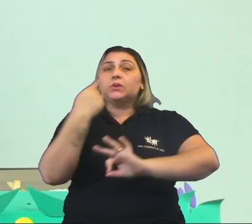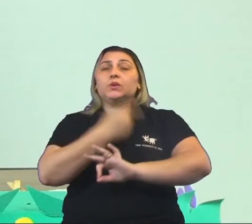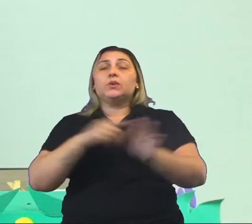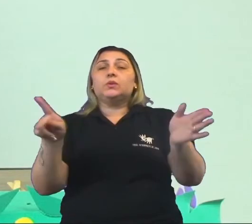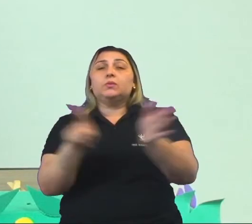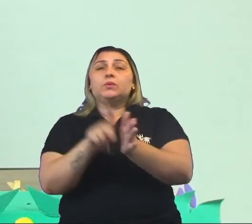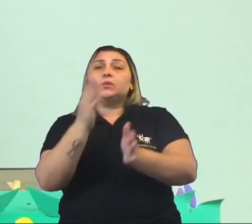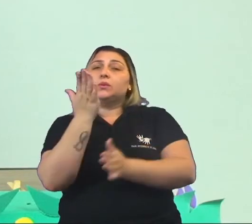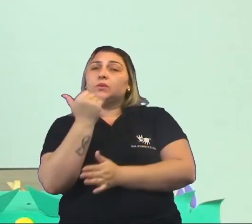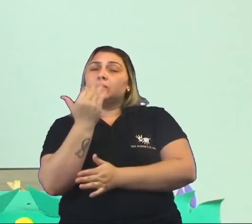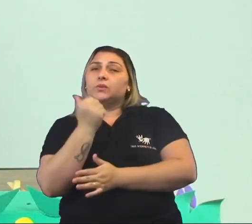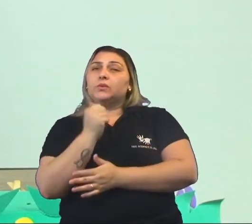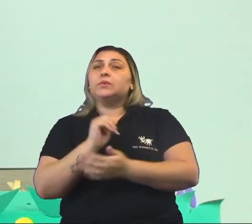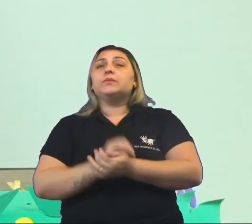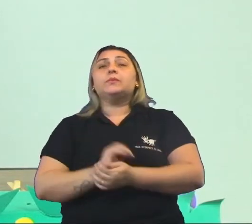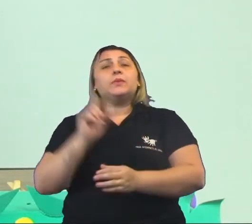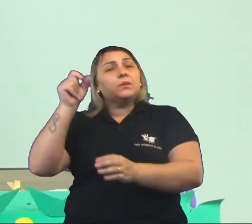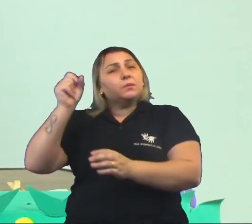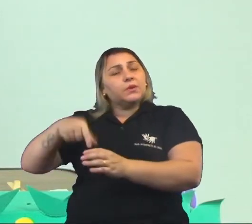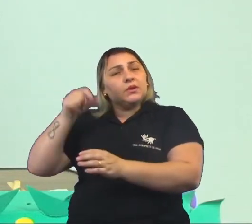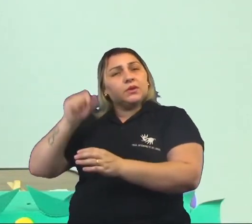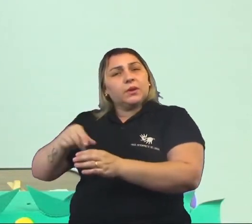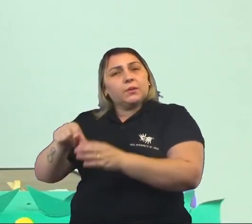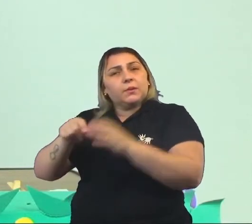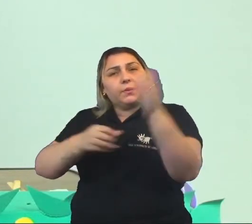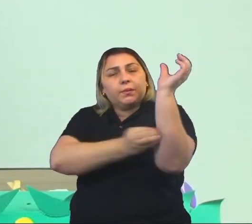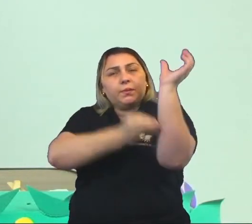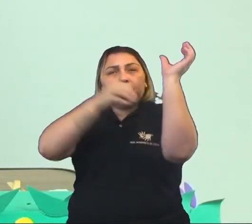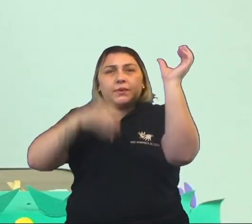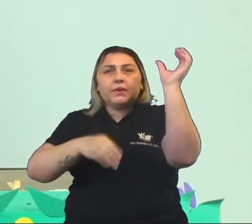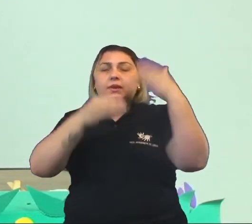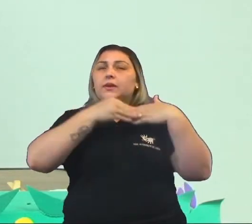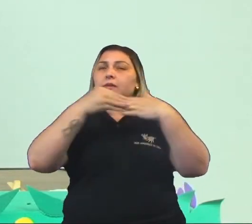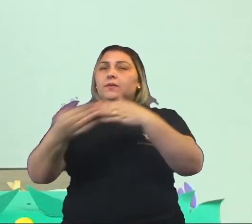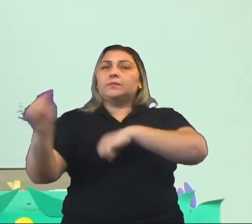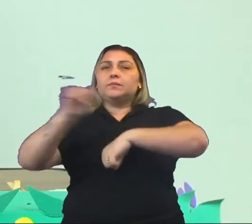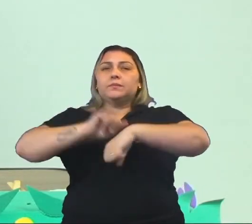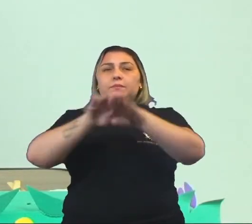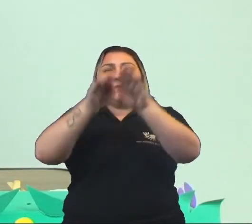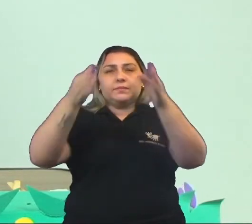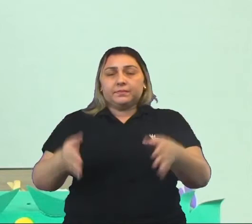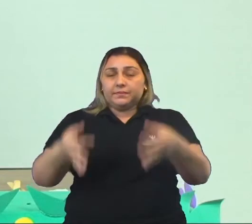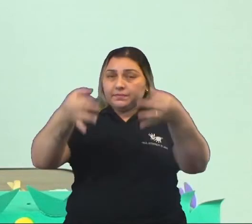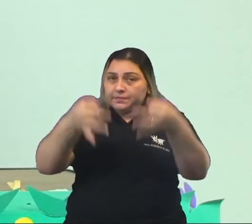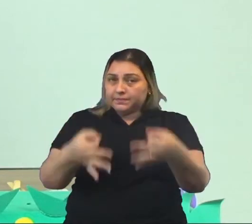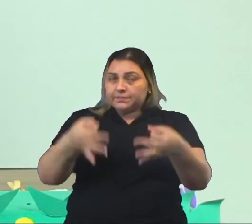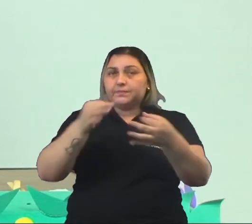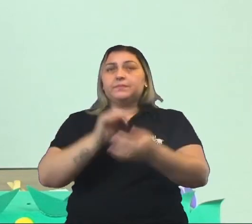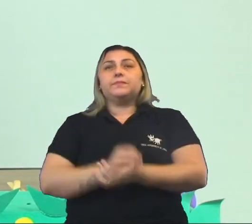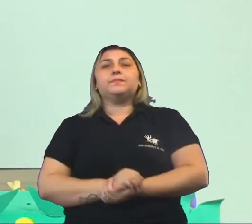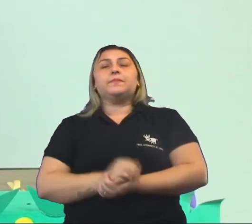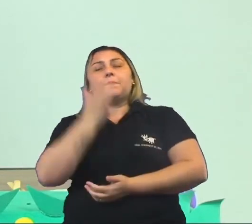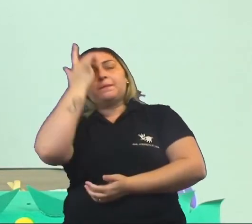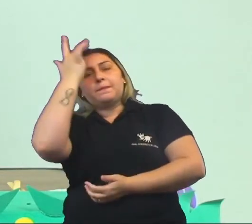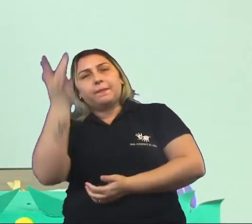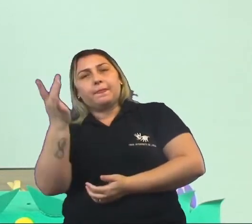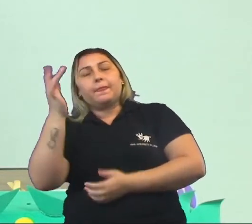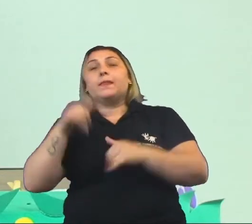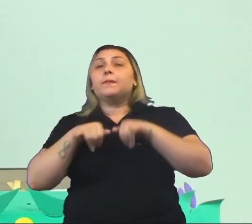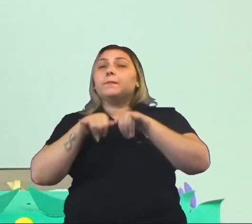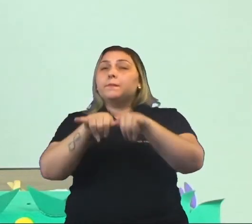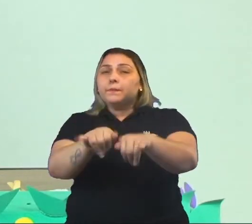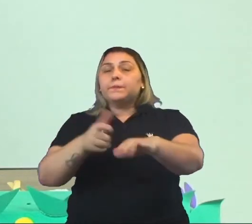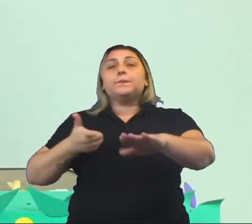próprios alimentos, para plantar, para colher e levar à nossa mesa, certo? Então, fica mais fácil ir no